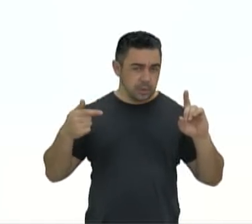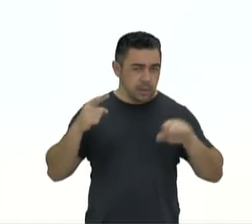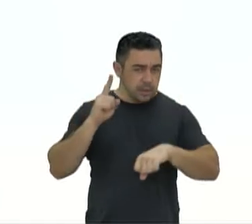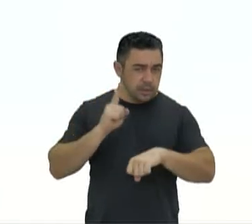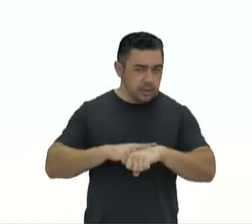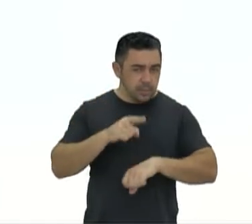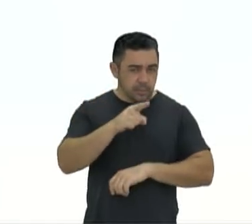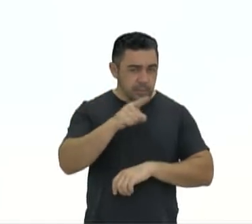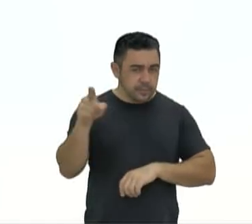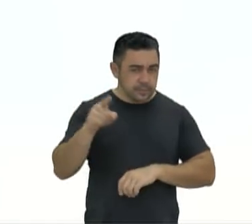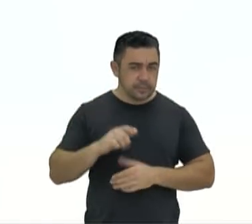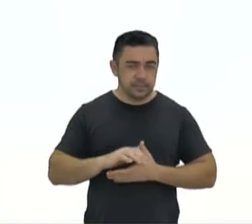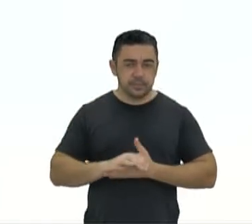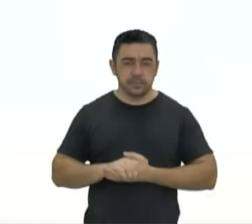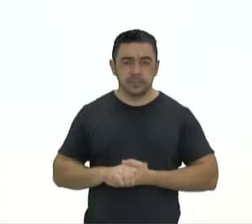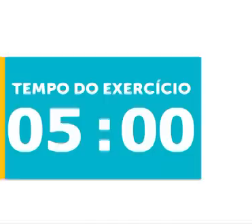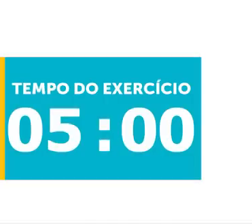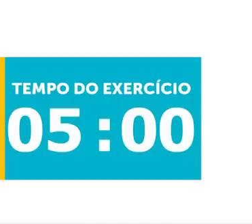para vocês.